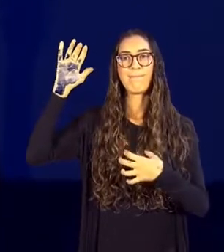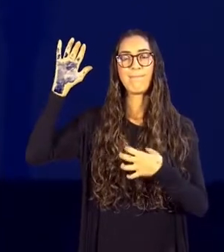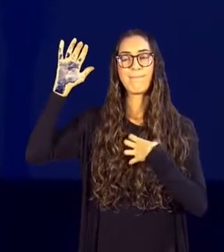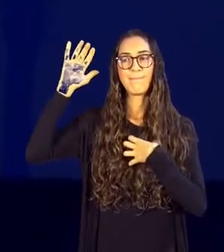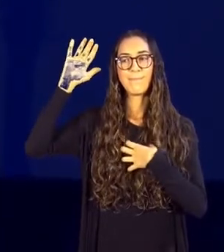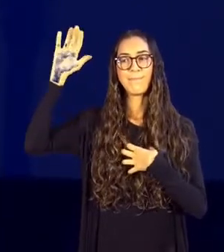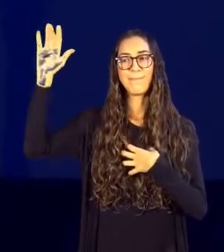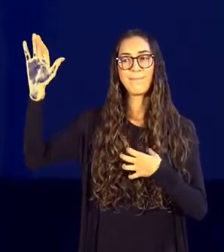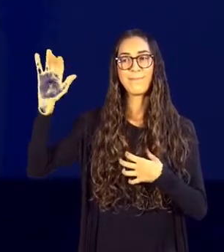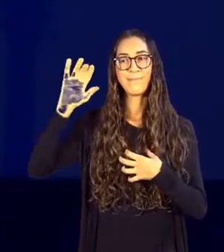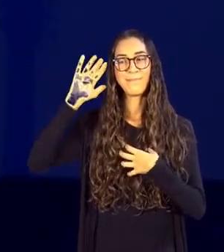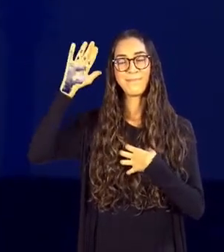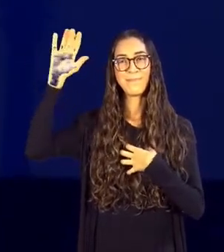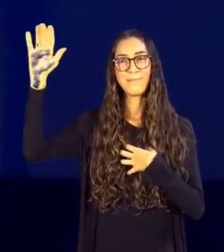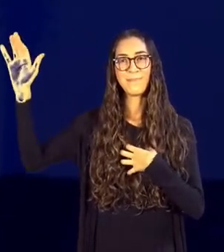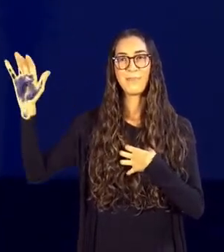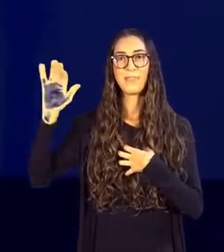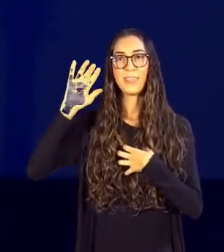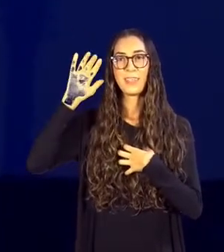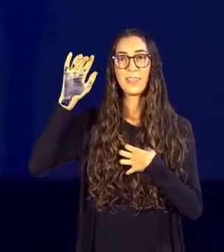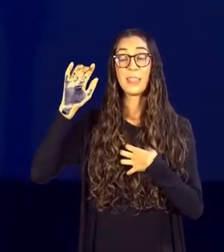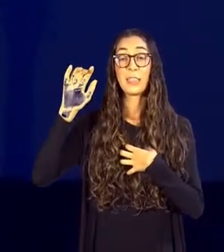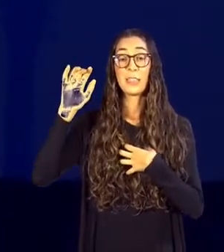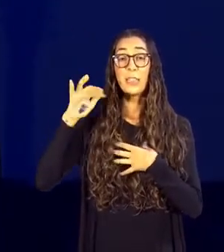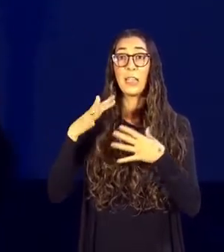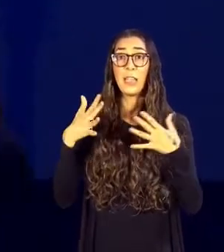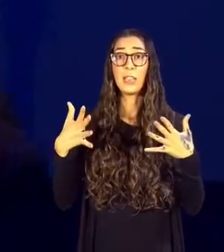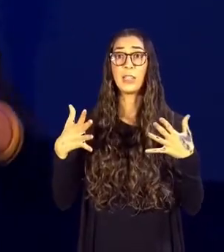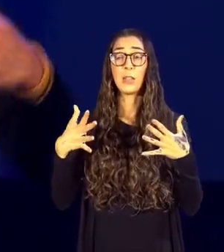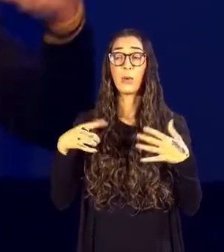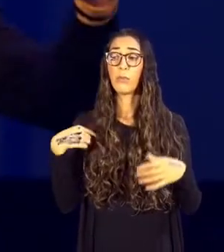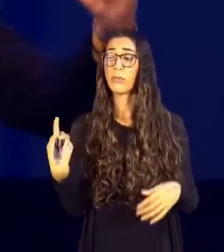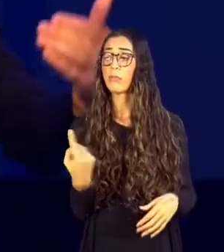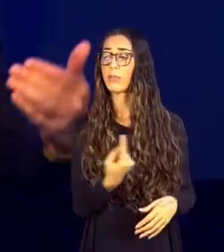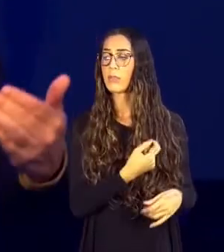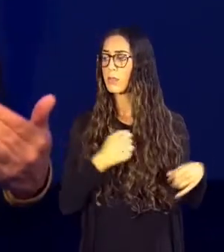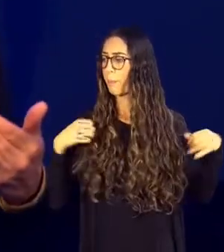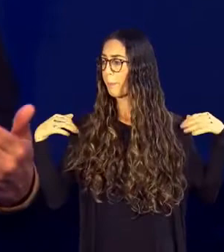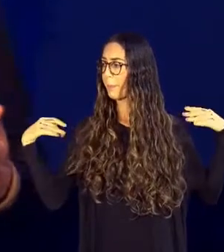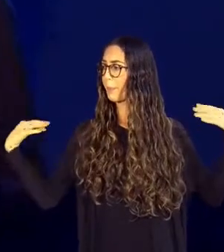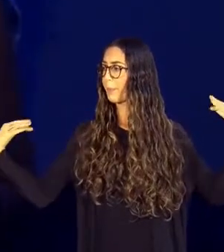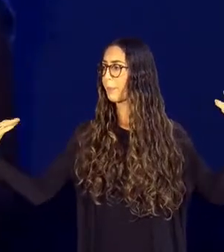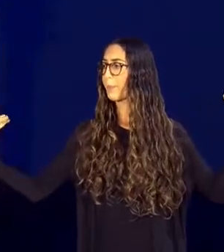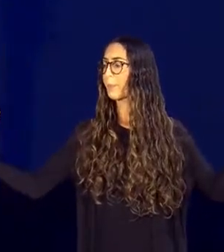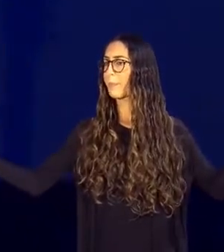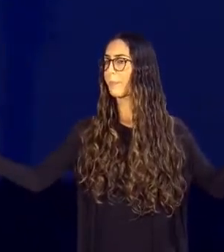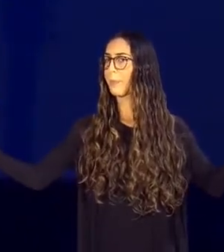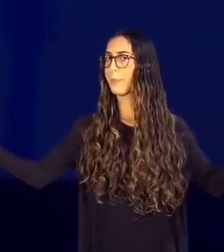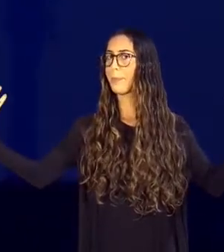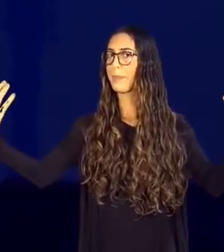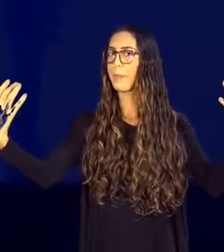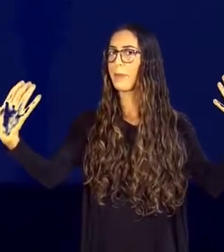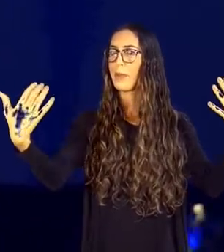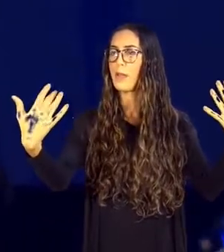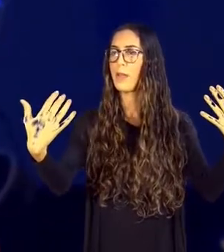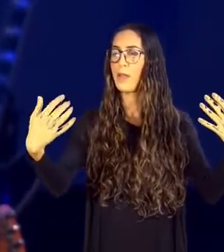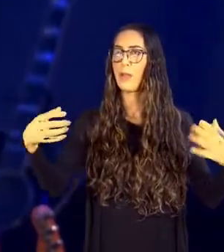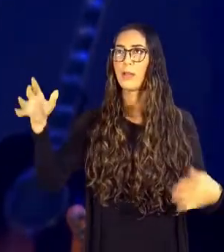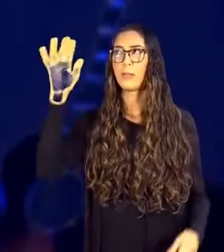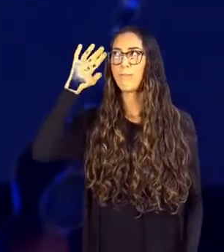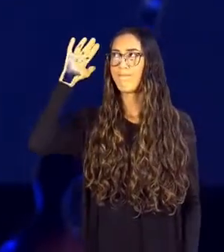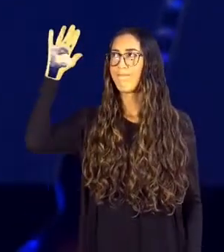e aquilo gera uma fortaleza que faz com que você sempre aja da maneira errada, e toda vez que vem aquele pensamento você